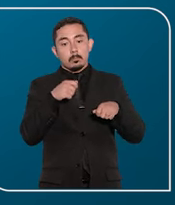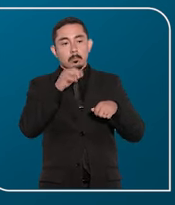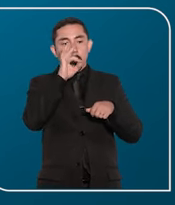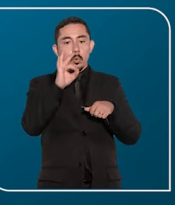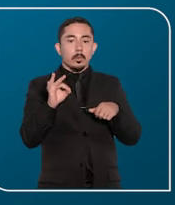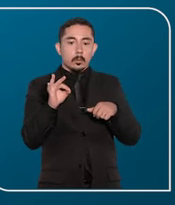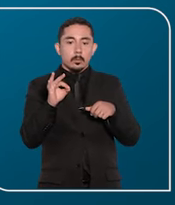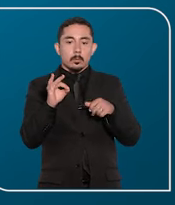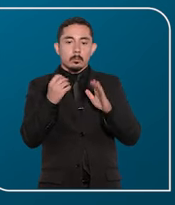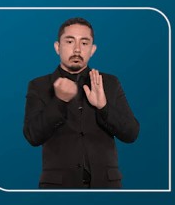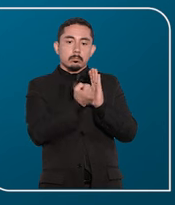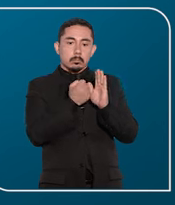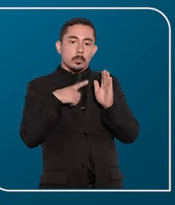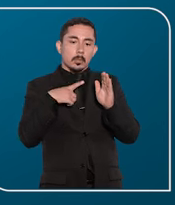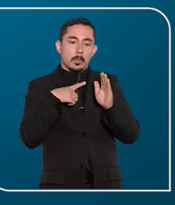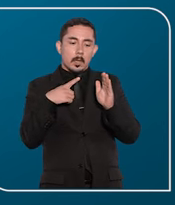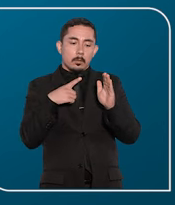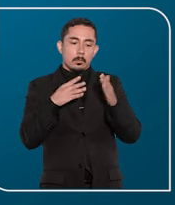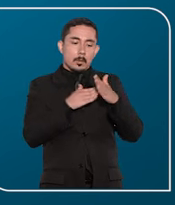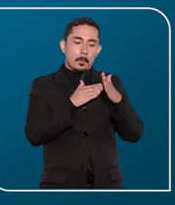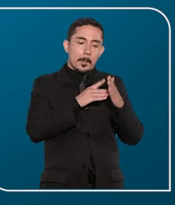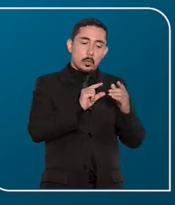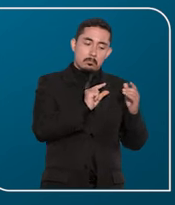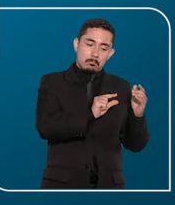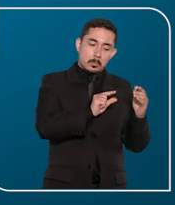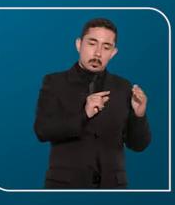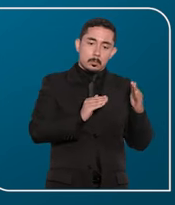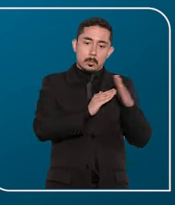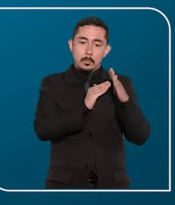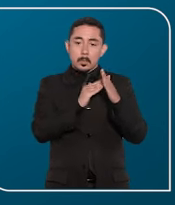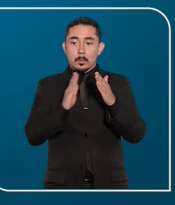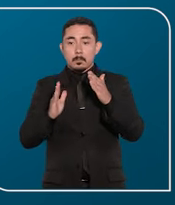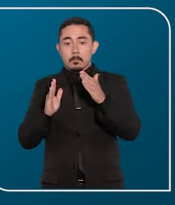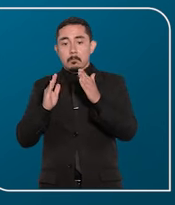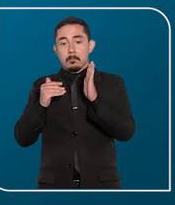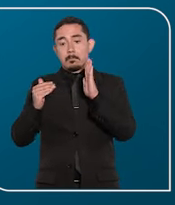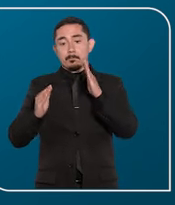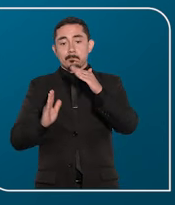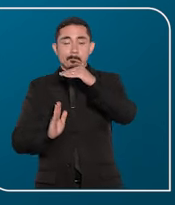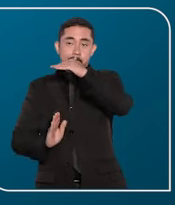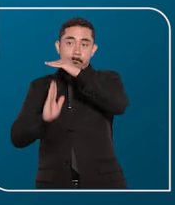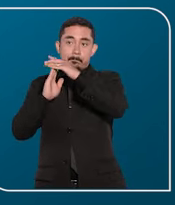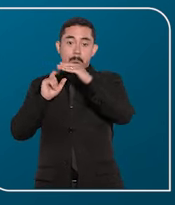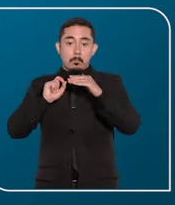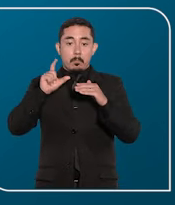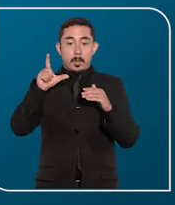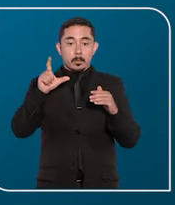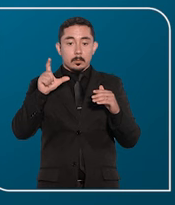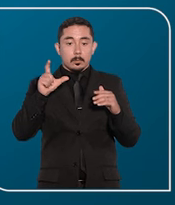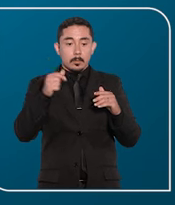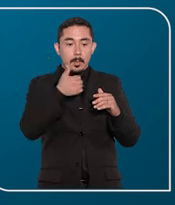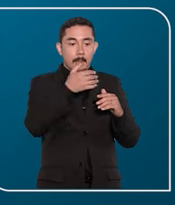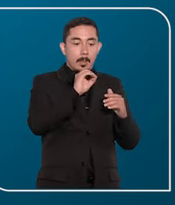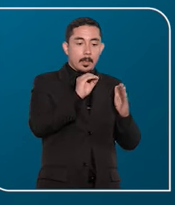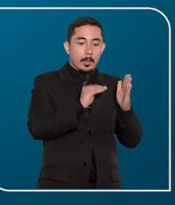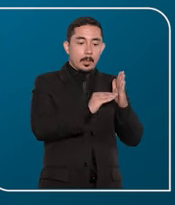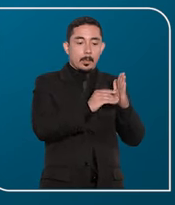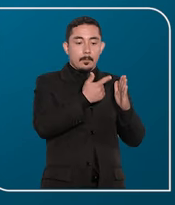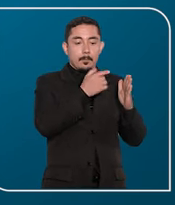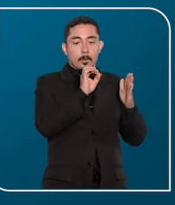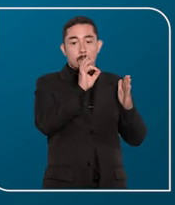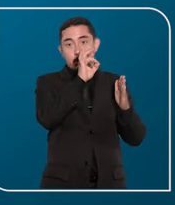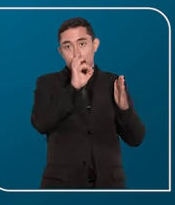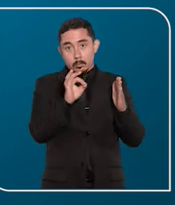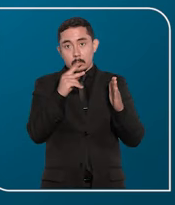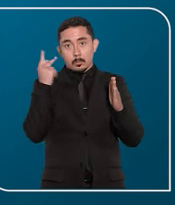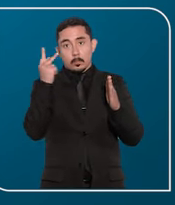nós temos um limite mínimo e um limite máximo, entre 10% e 20% sobre o valor da condenação, ou sobre o valor